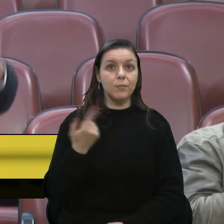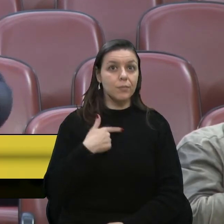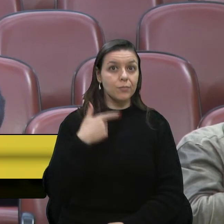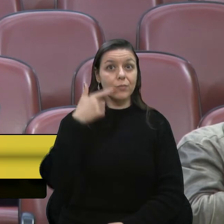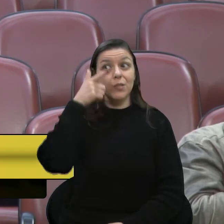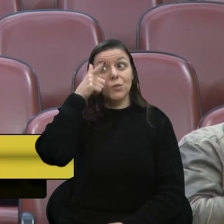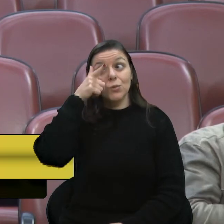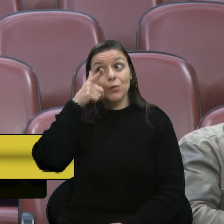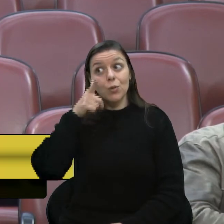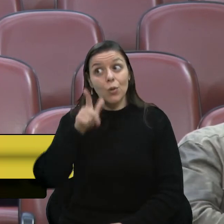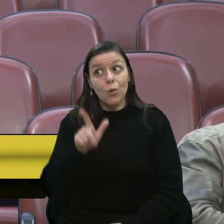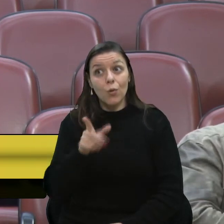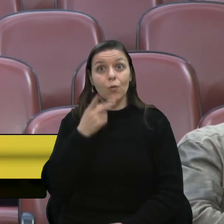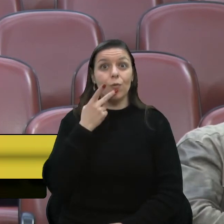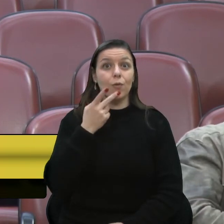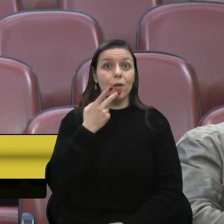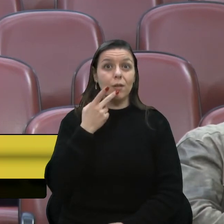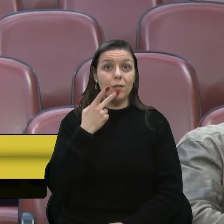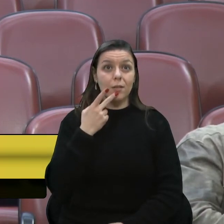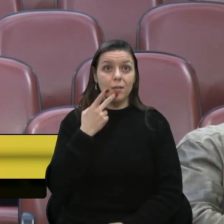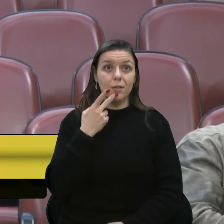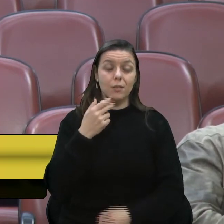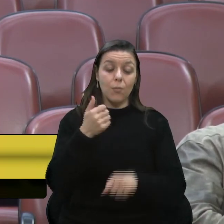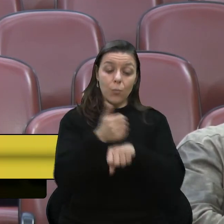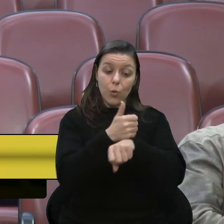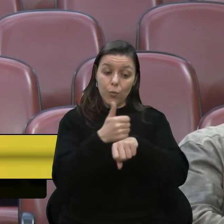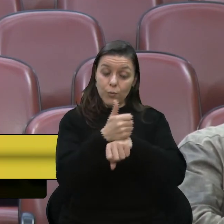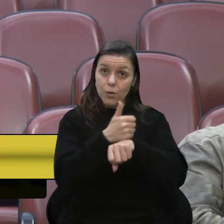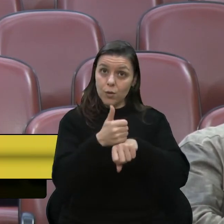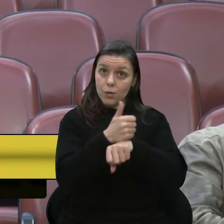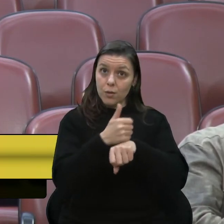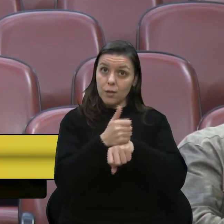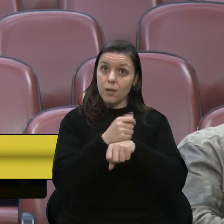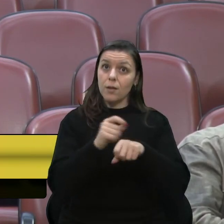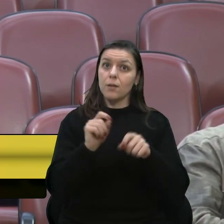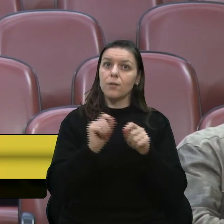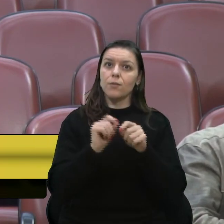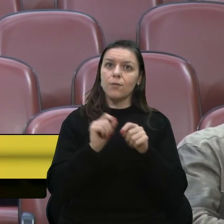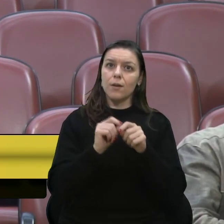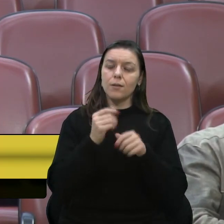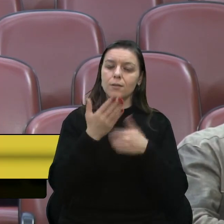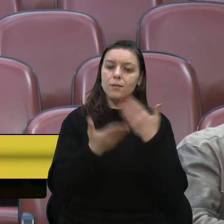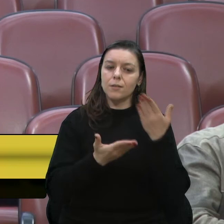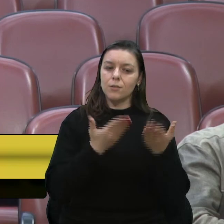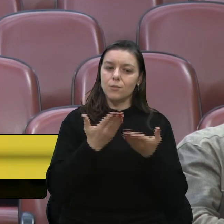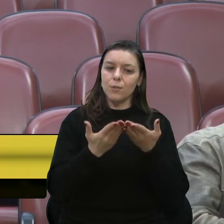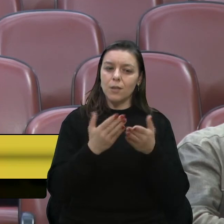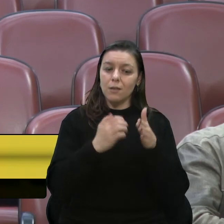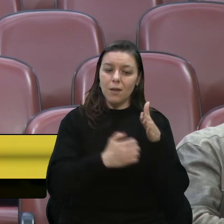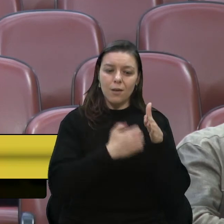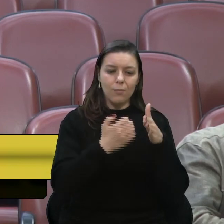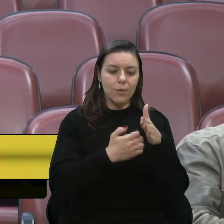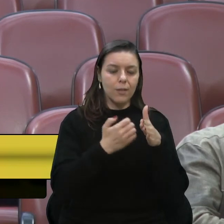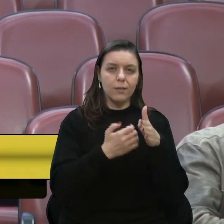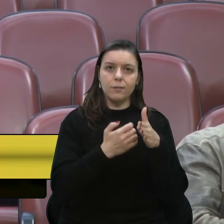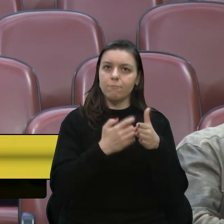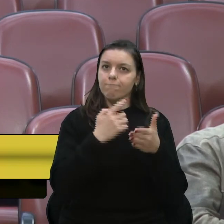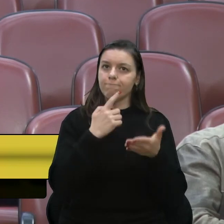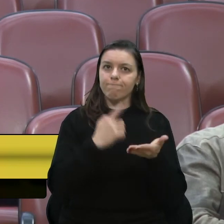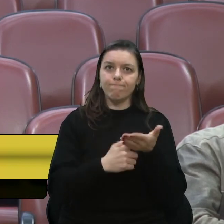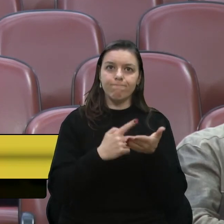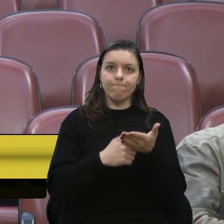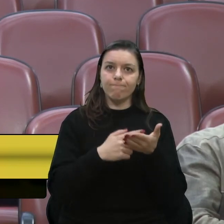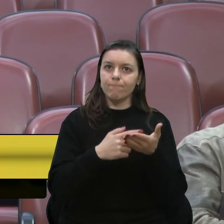repetindo aqui esse tema de profissionais que atendem as nossas escolas e, infelizmente, a empresa não cumpre aquilo